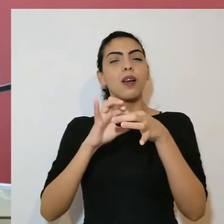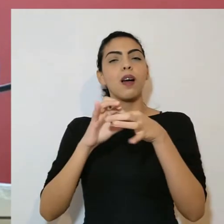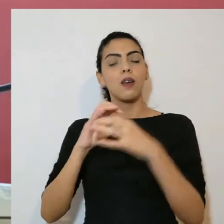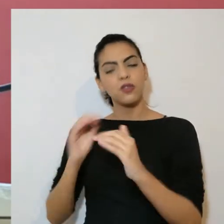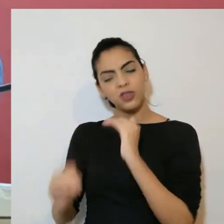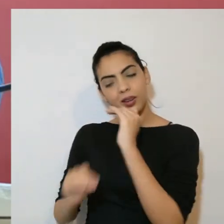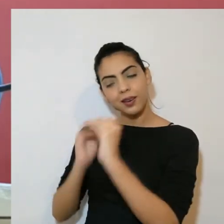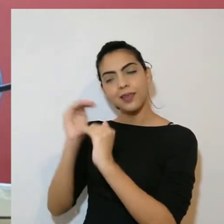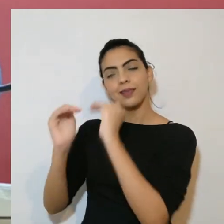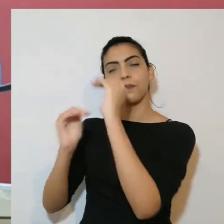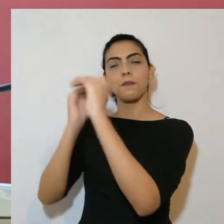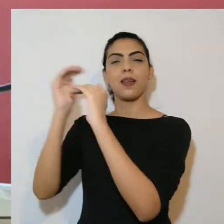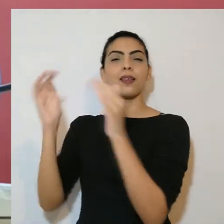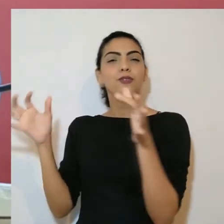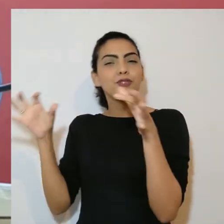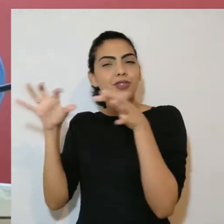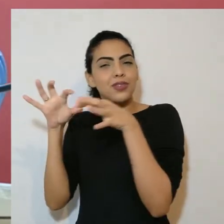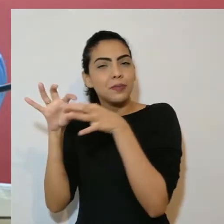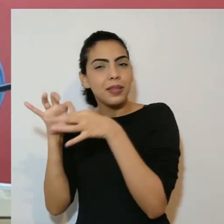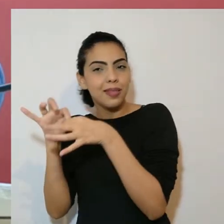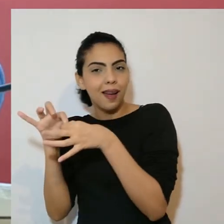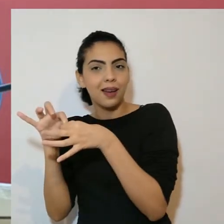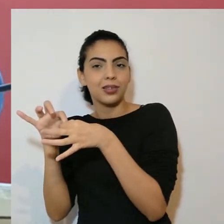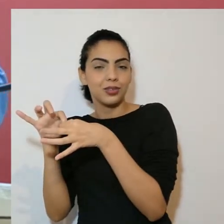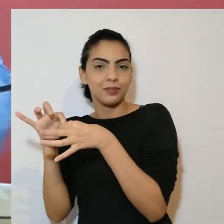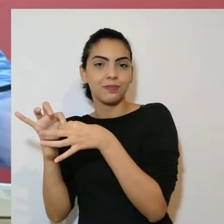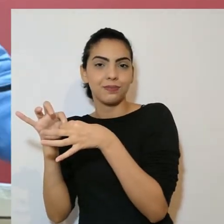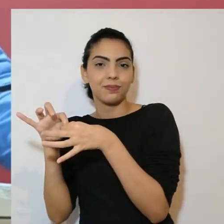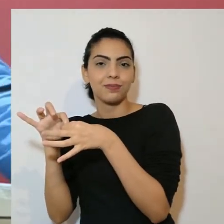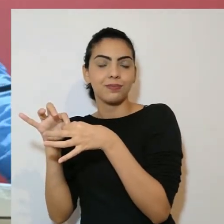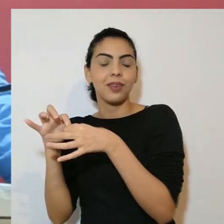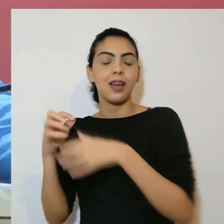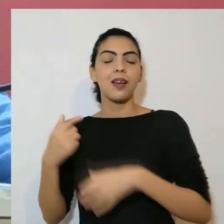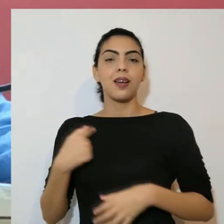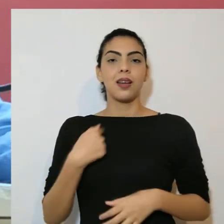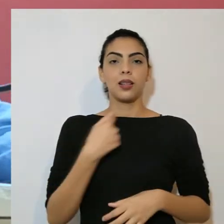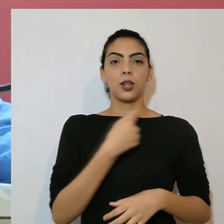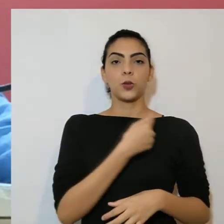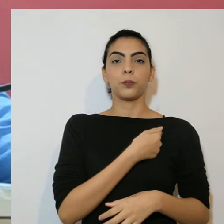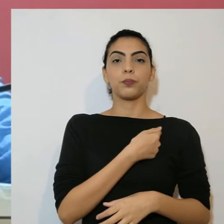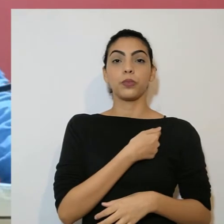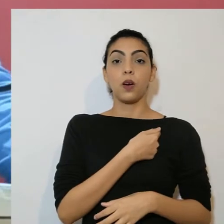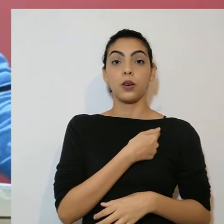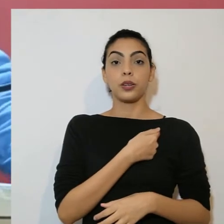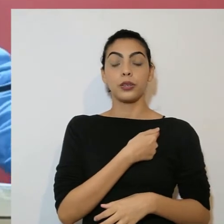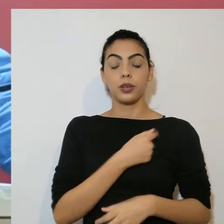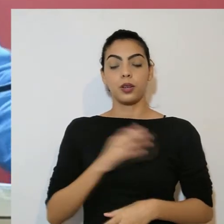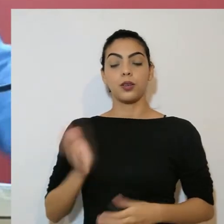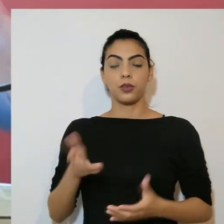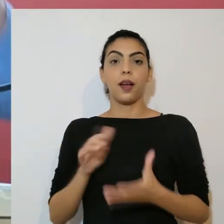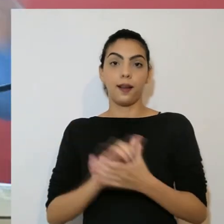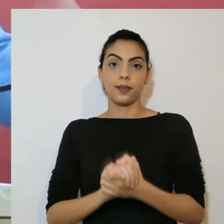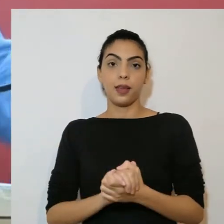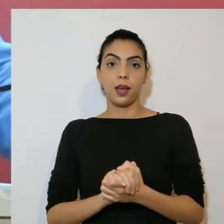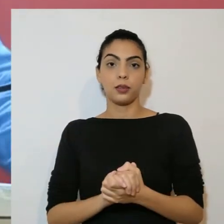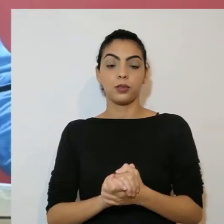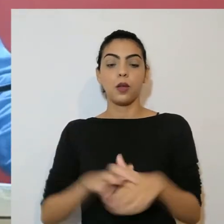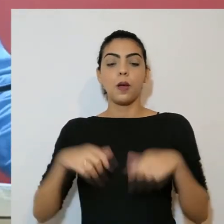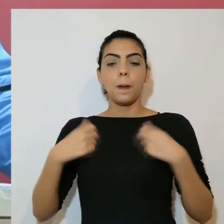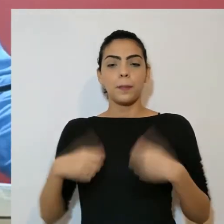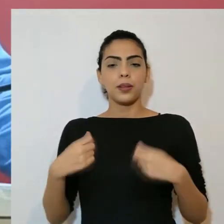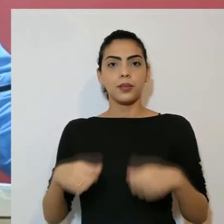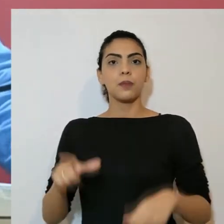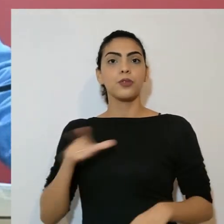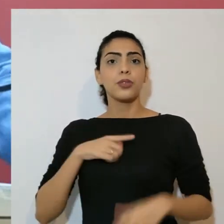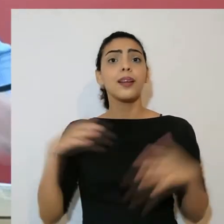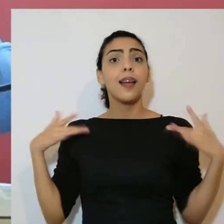mas de comunhão, de crescimento, de intimidade. E nós devemos, os que somos